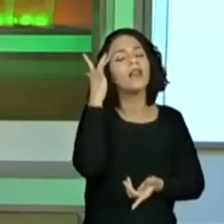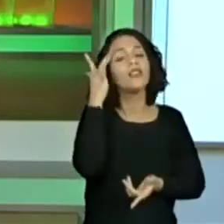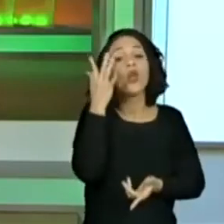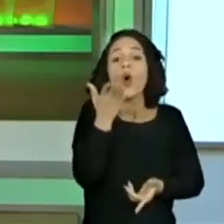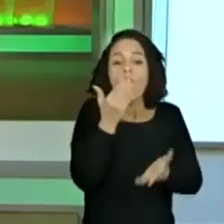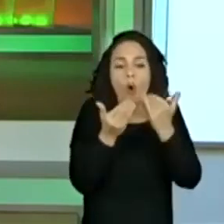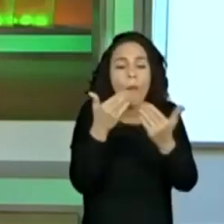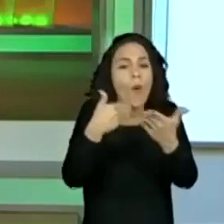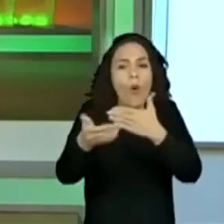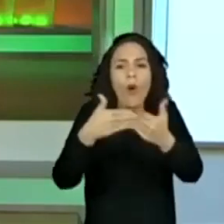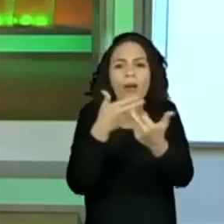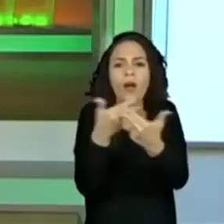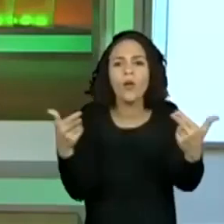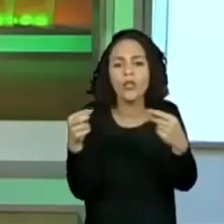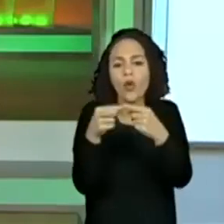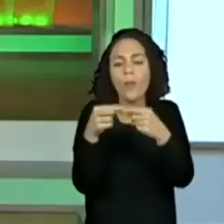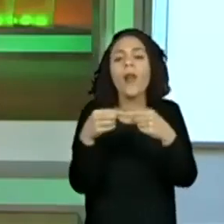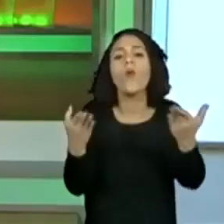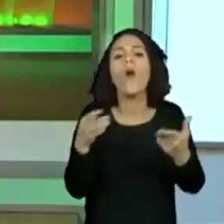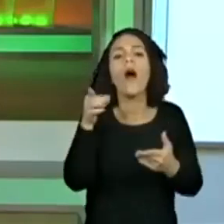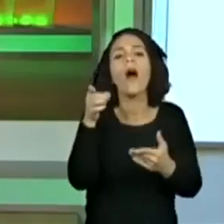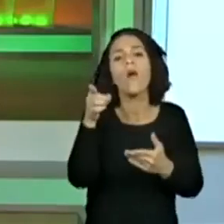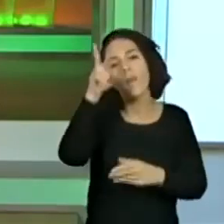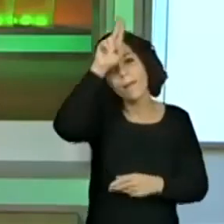que tipo de boca tem a barata?